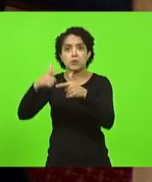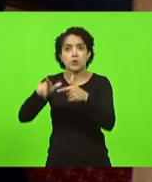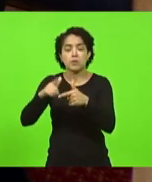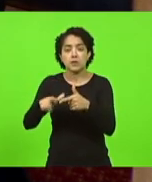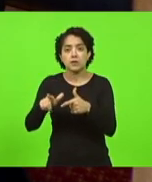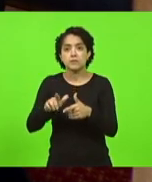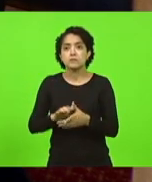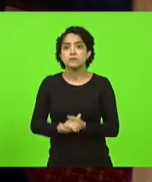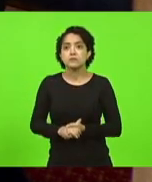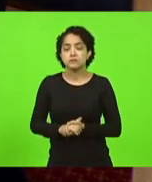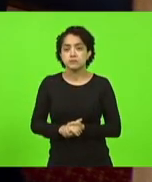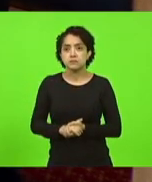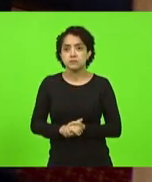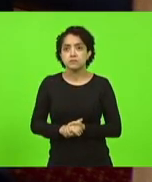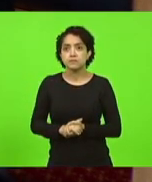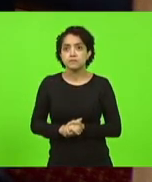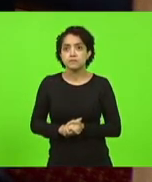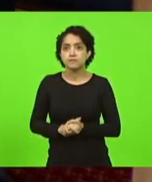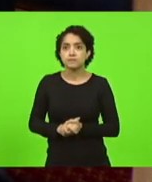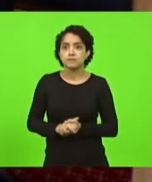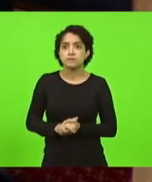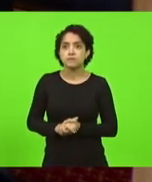elétrico. Vossa Excelência tem o tempo regimental, deputada.